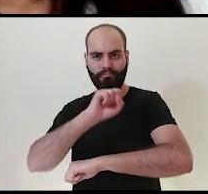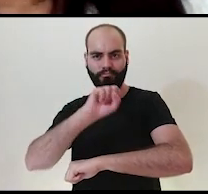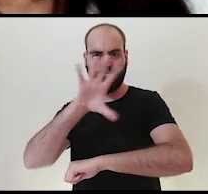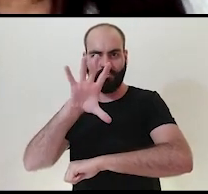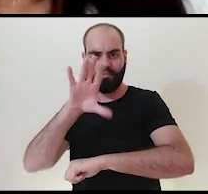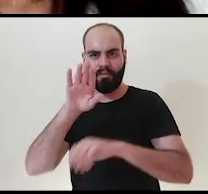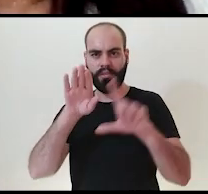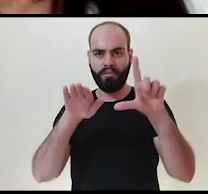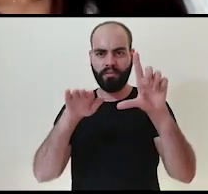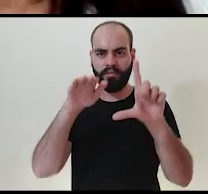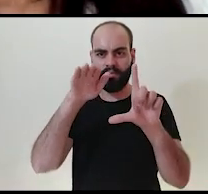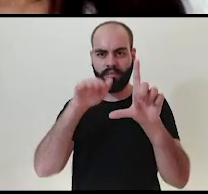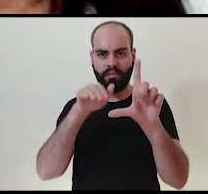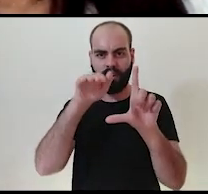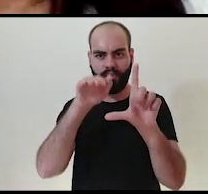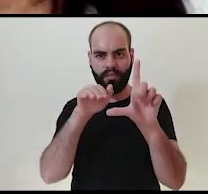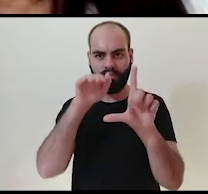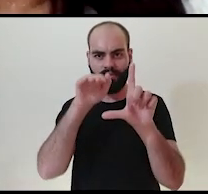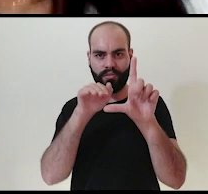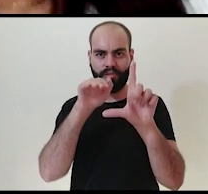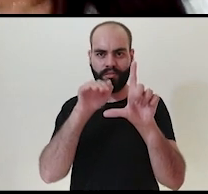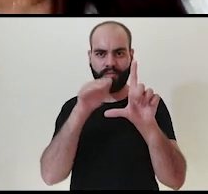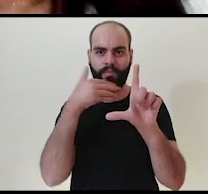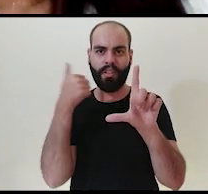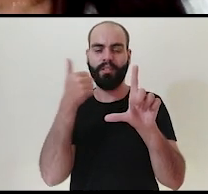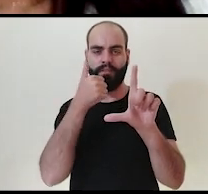ajuda bastante a melhorar a imagem.